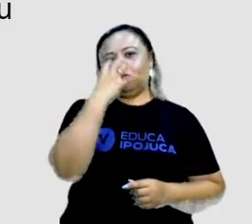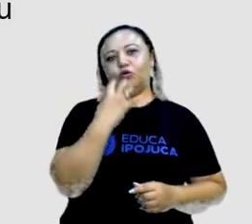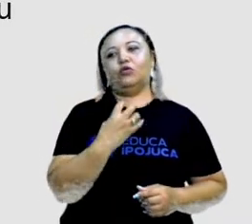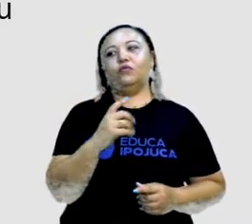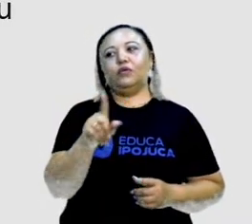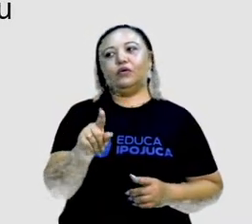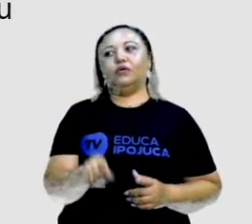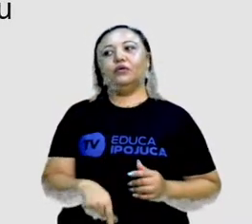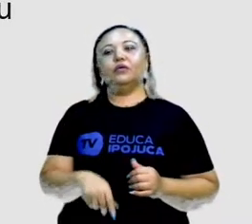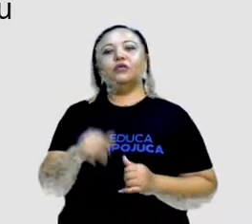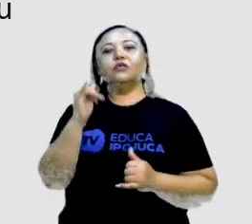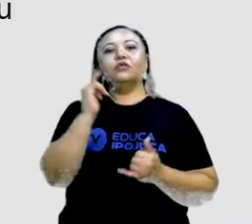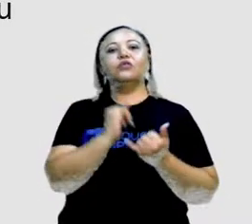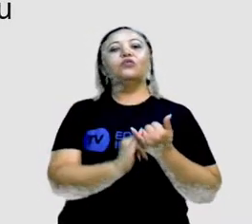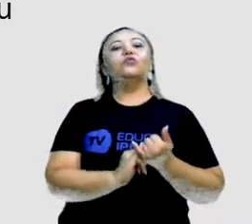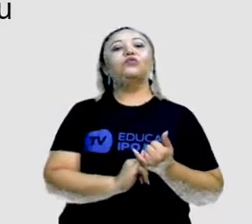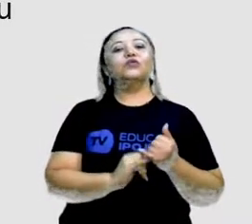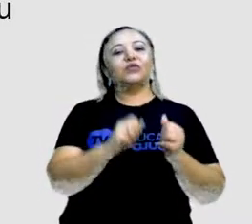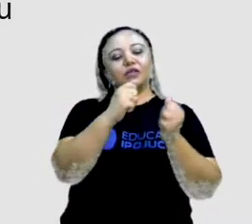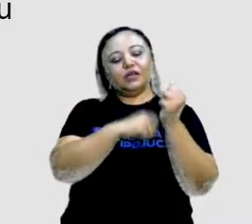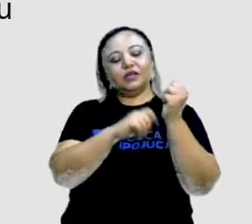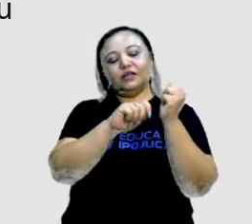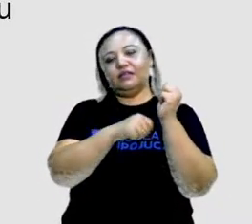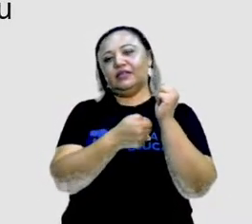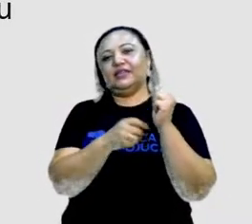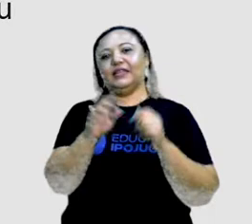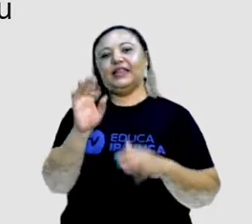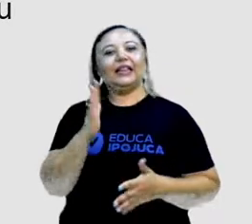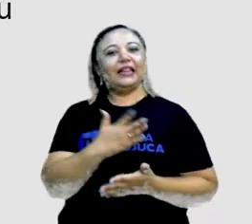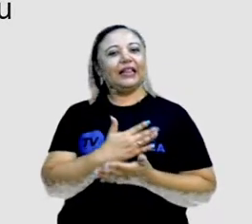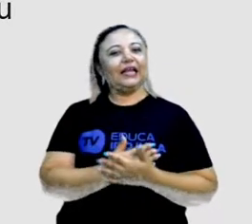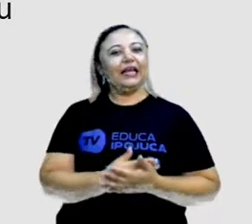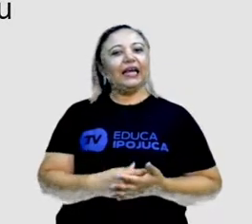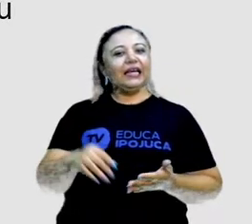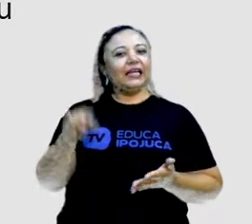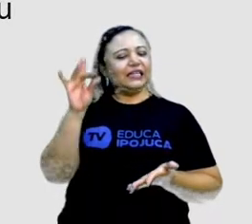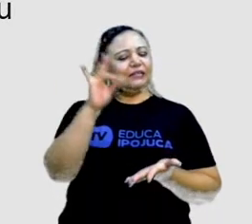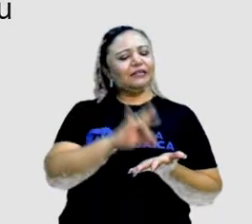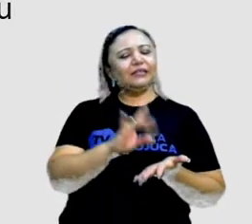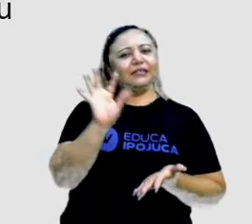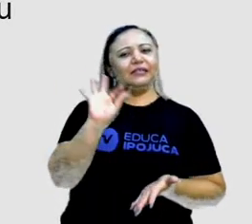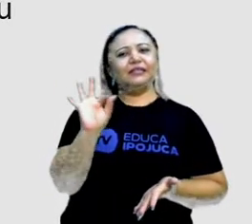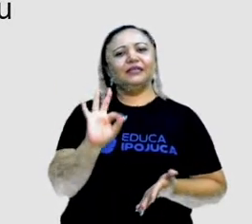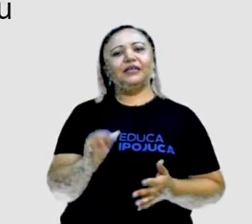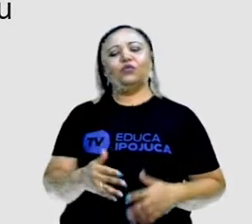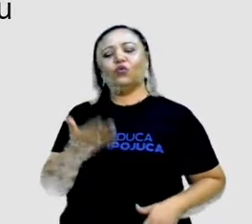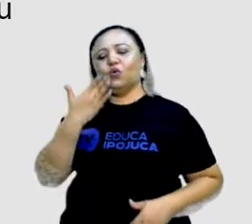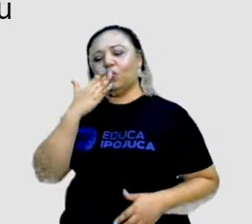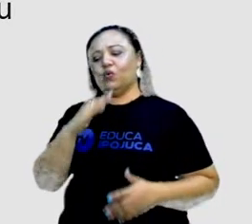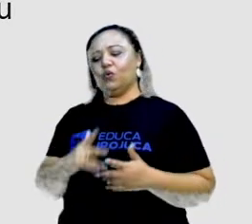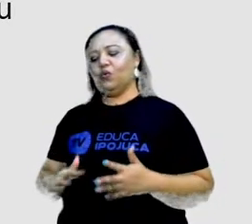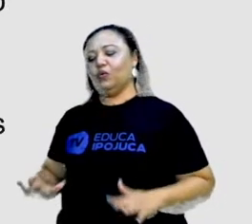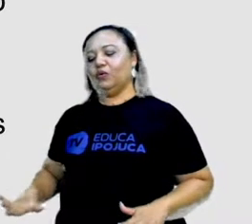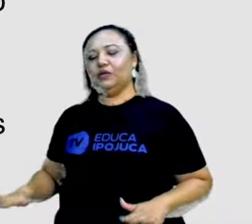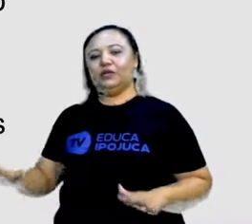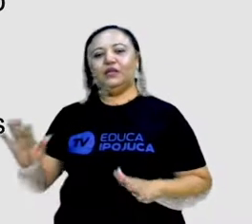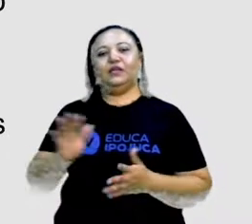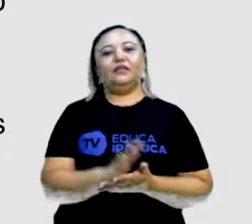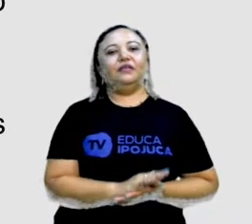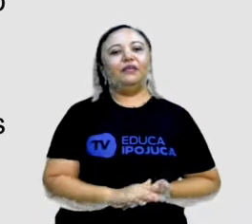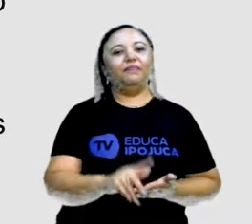já disse. O segredo não era nada sério, coisa mesmo de criança naquela idade. E ela acabou